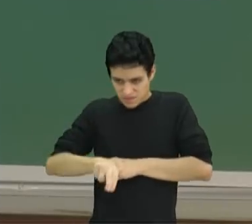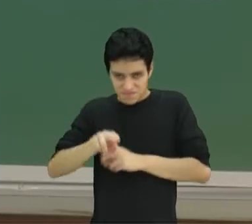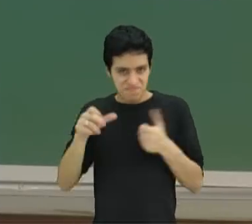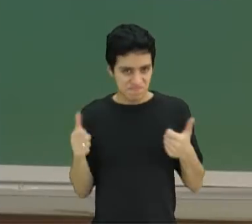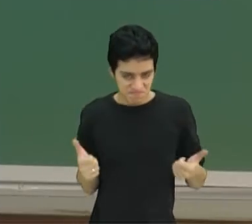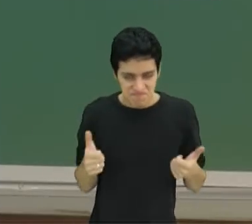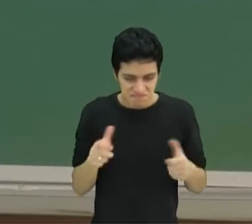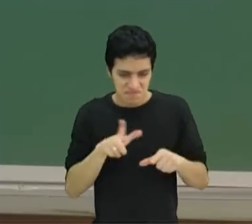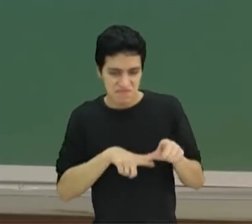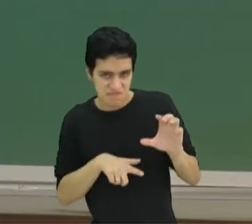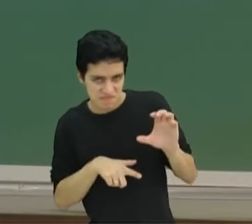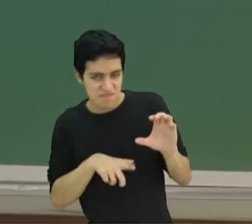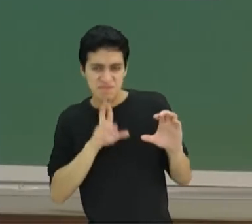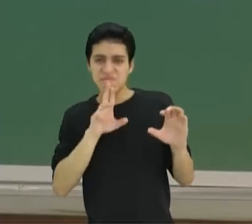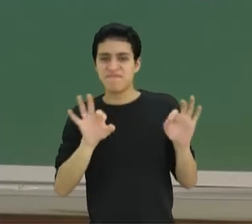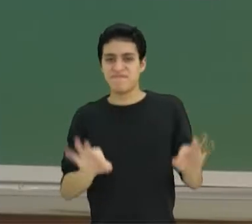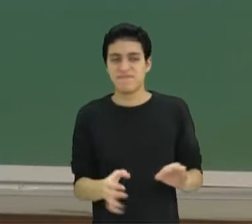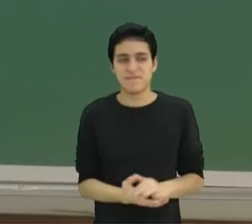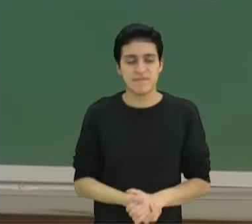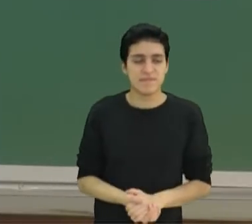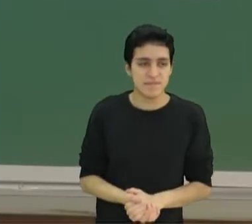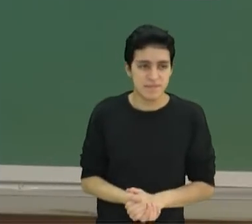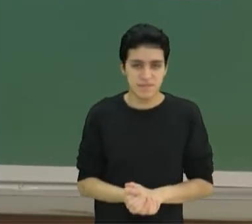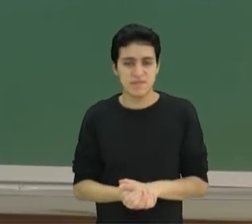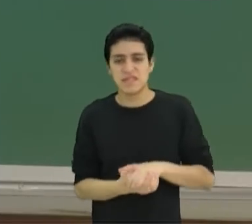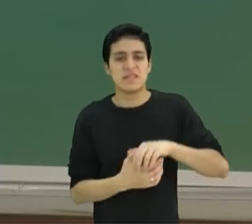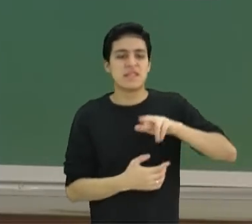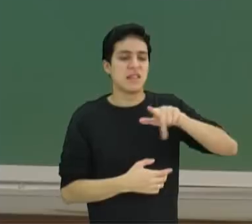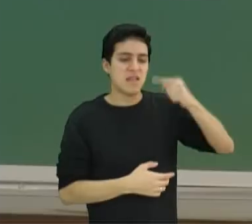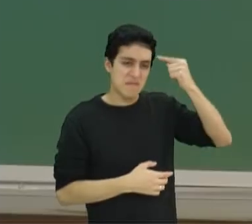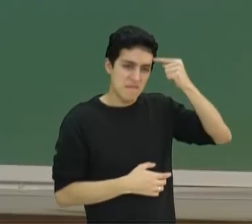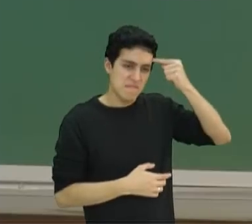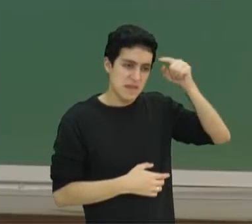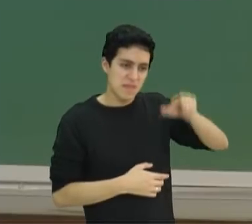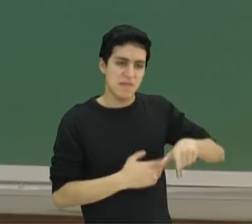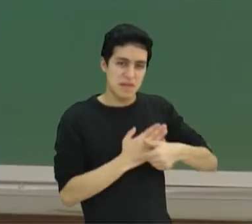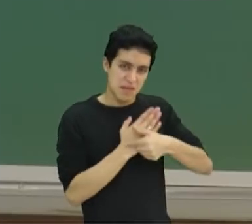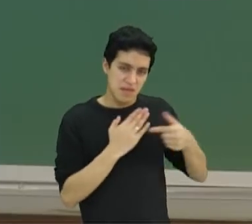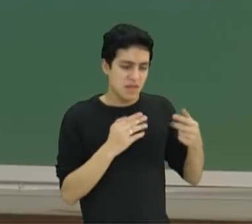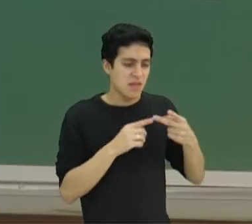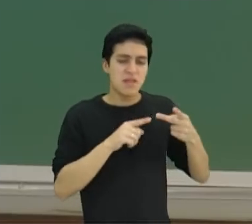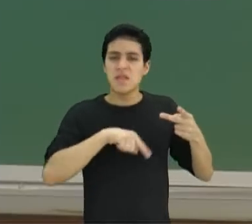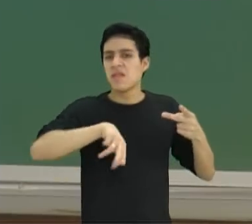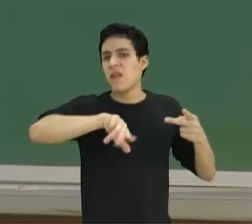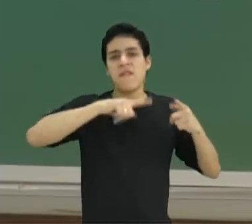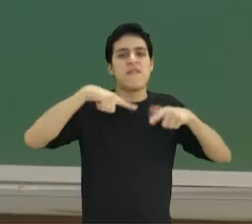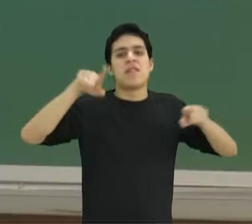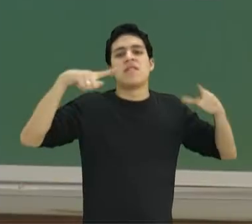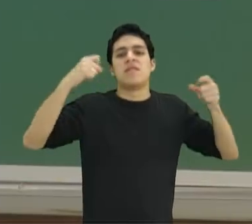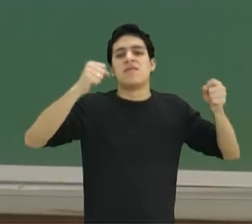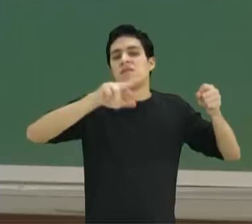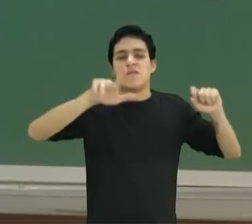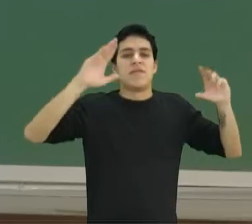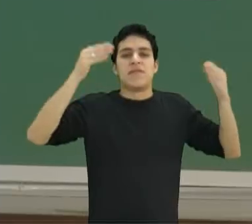então, letra C, a resposta certa. Não é um pensamento da autora, nem uma variante linguística,